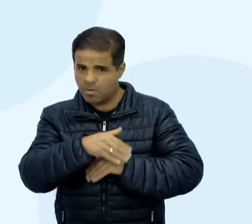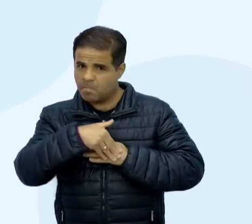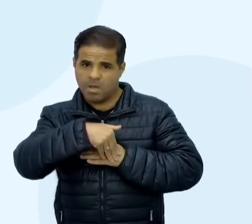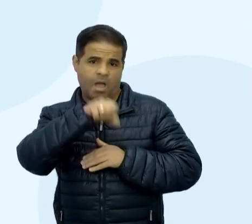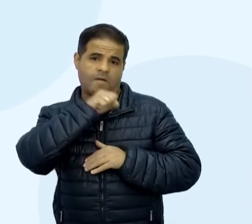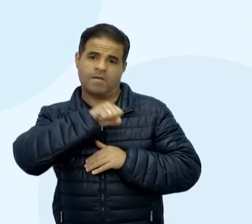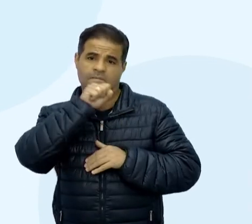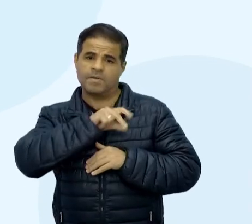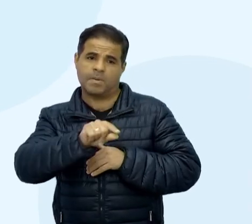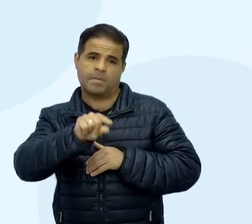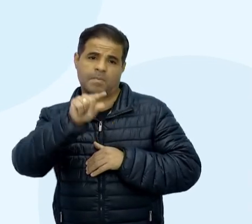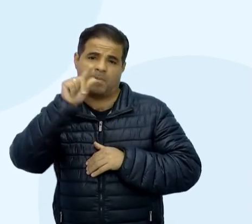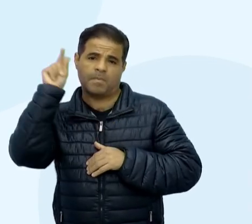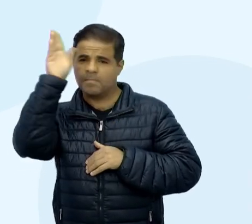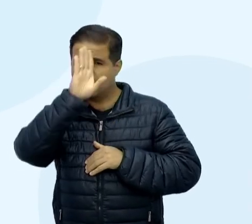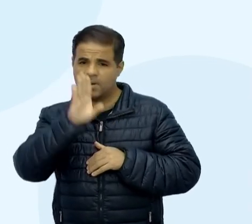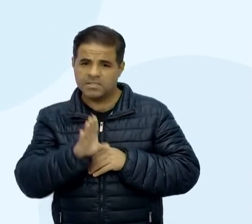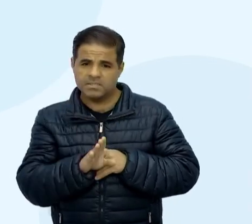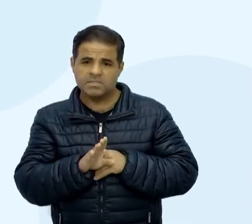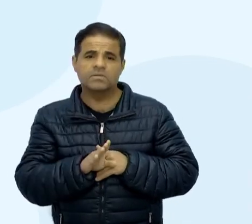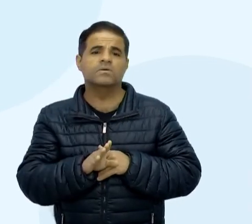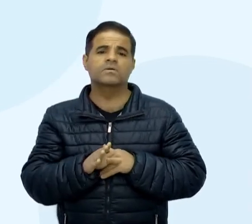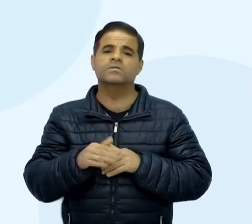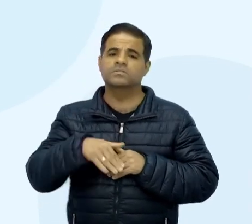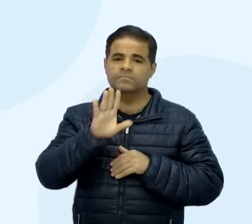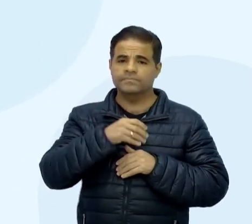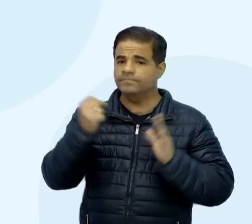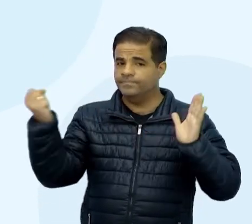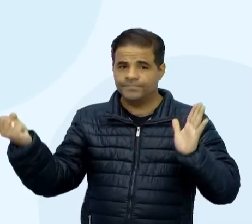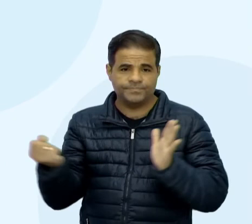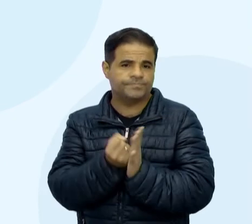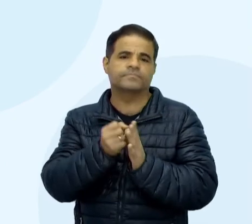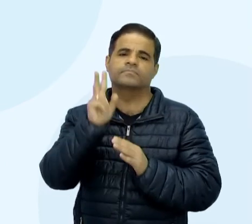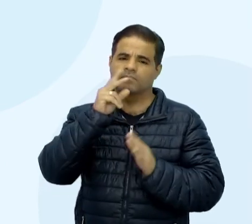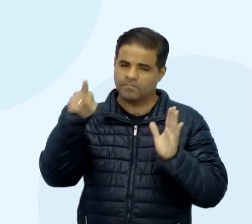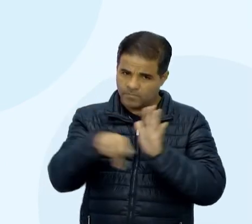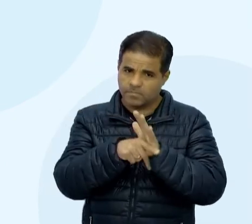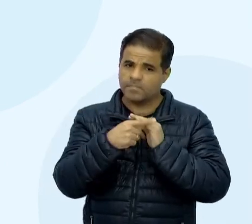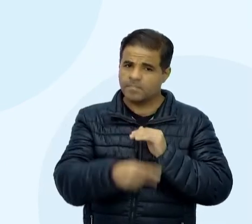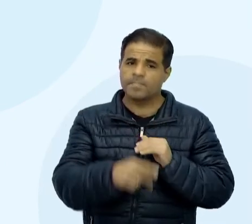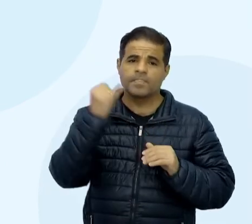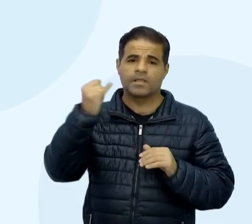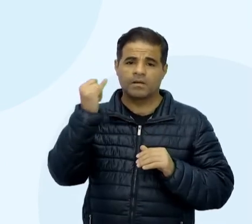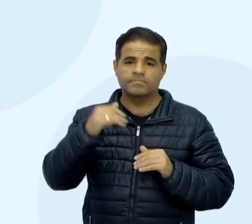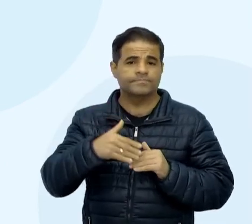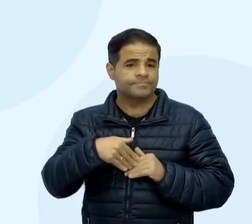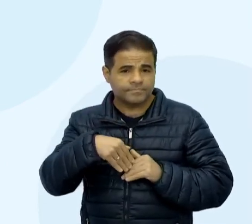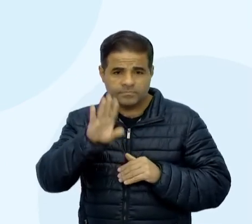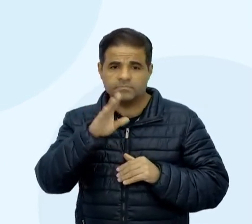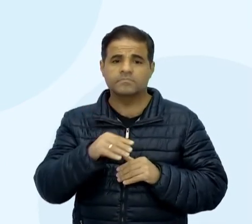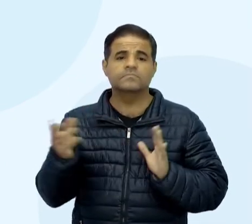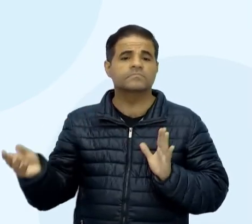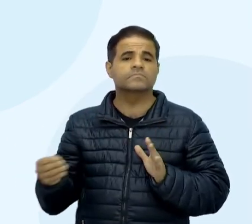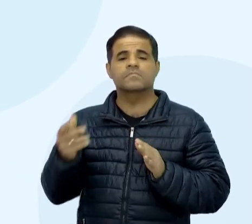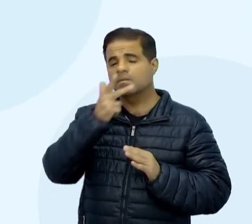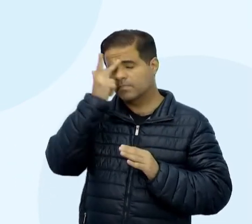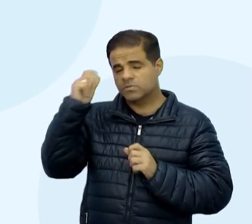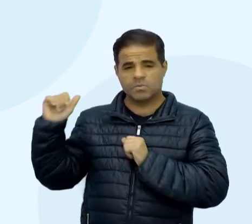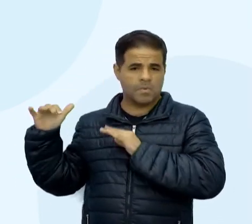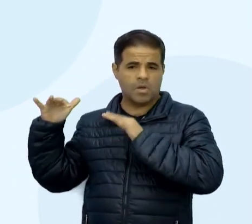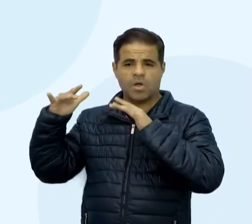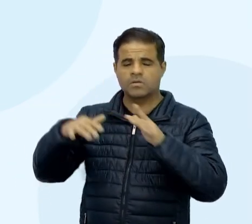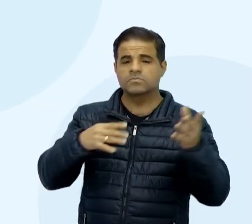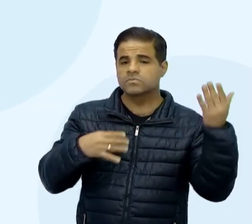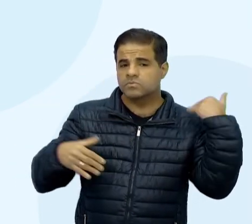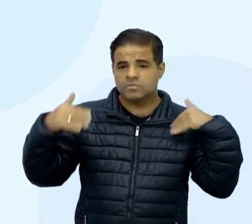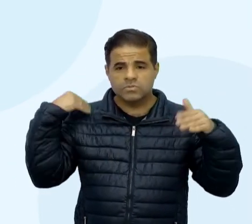mais antiga do Brasil. Isso já a classifica como um patrimônio histórico importante. Como ela é mais antiga, recebe muito turista, só